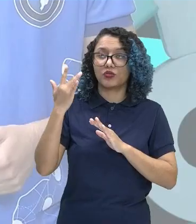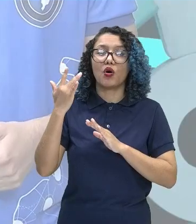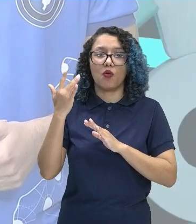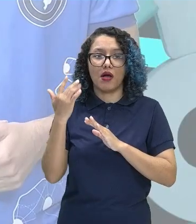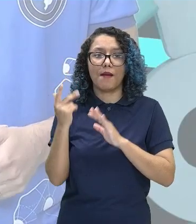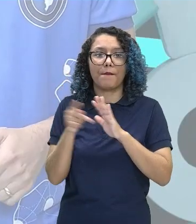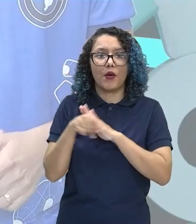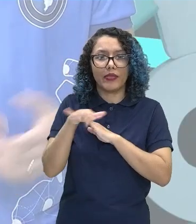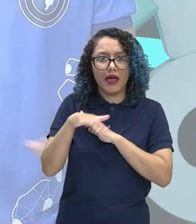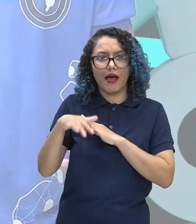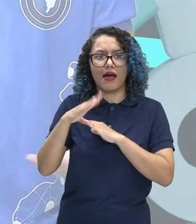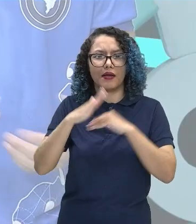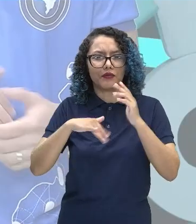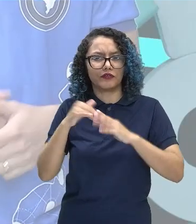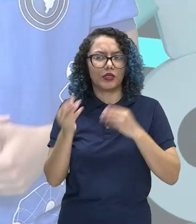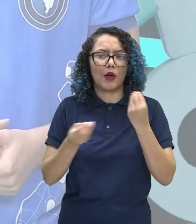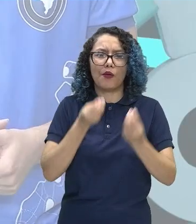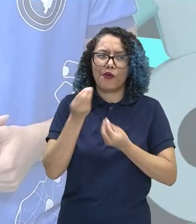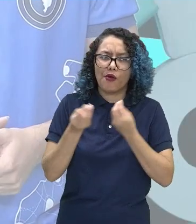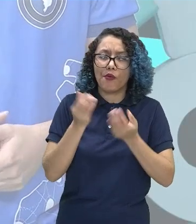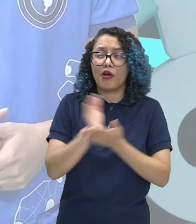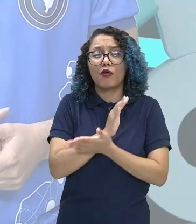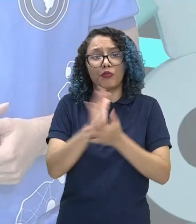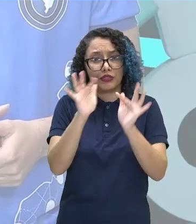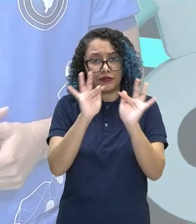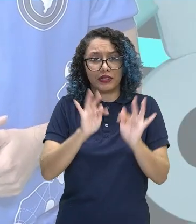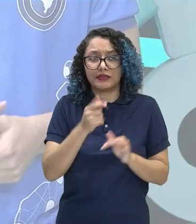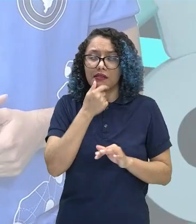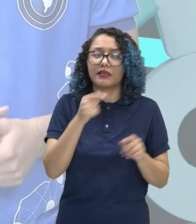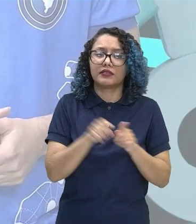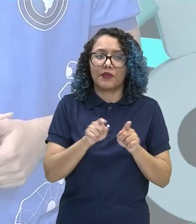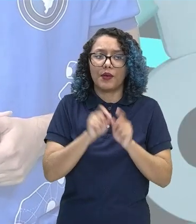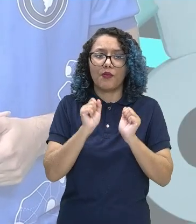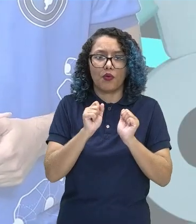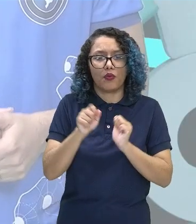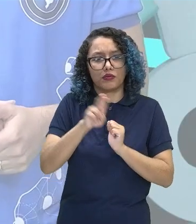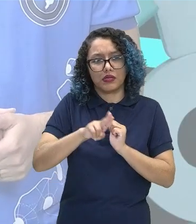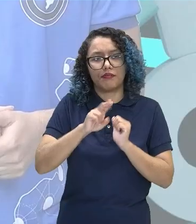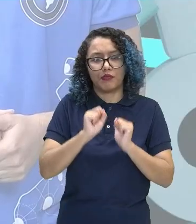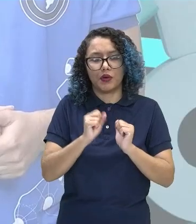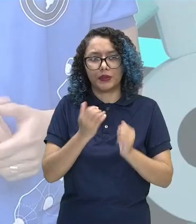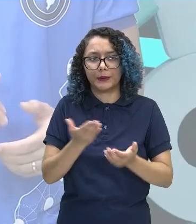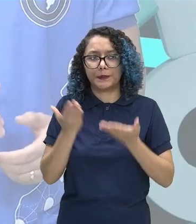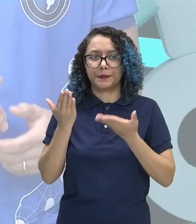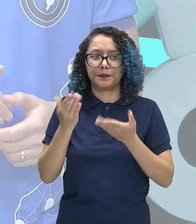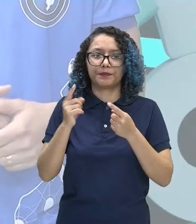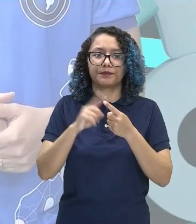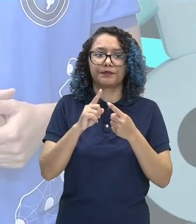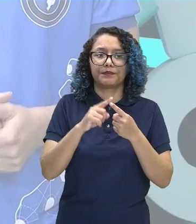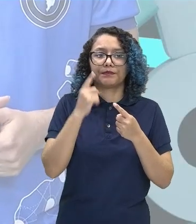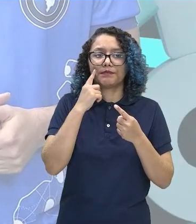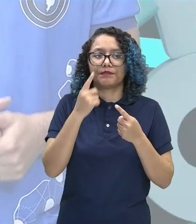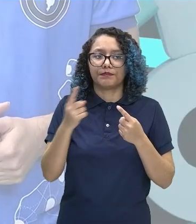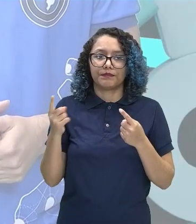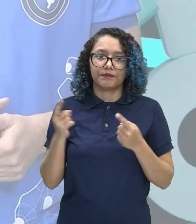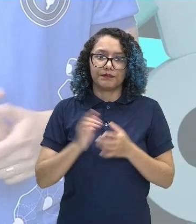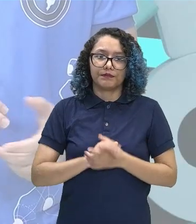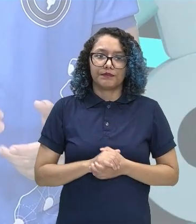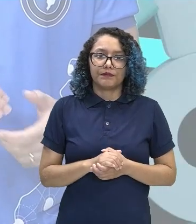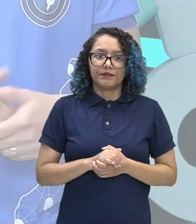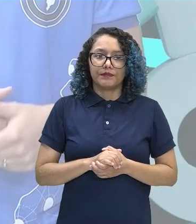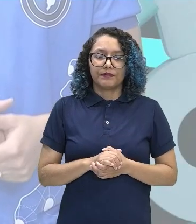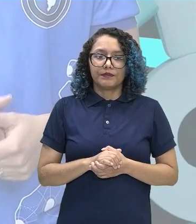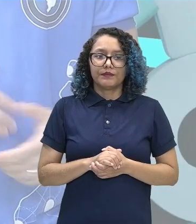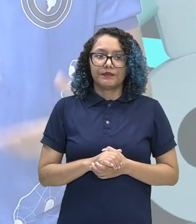persuasivo, então, há algumas expressões em inglês que nós podemos utilizar também. Então, olha aqui, ó, use authority.